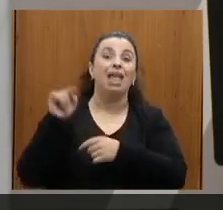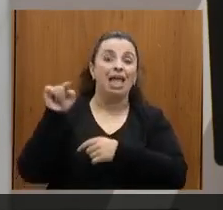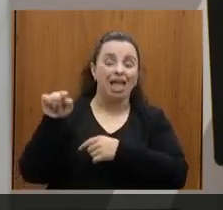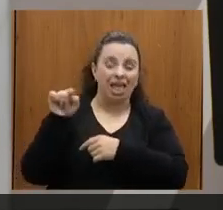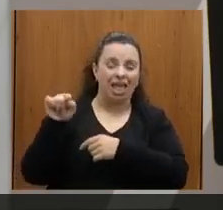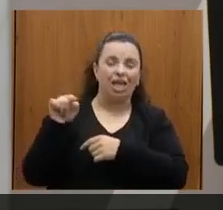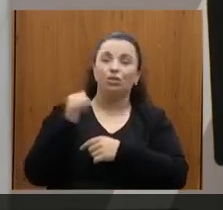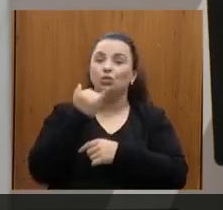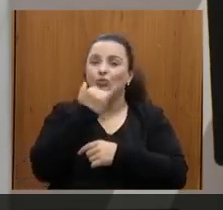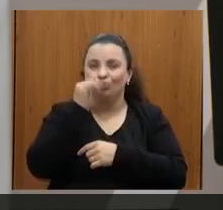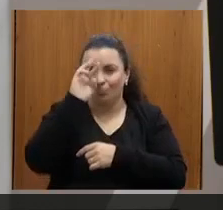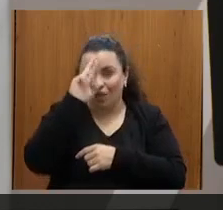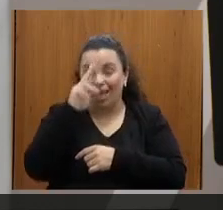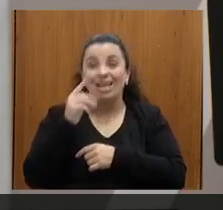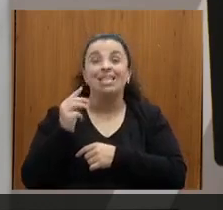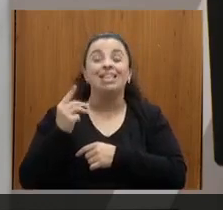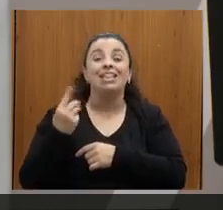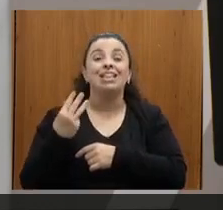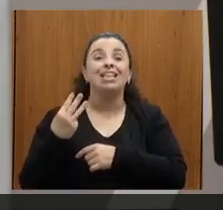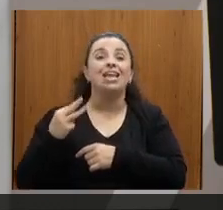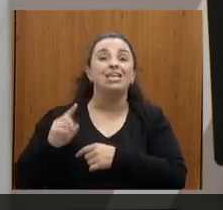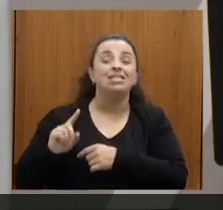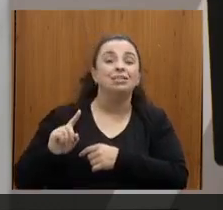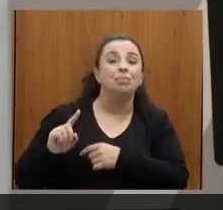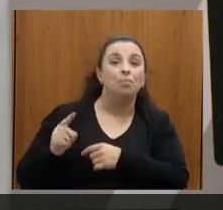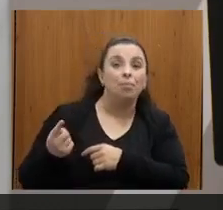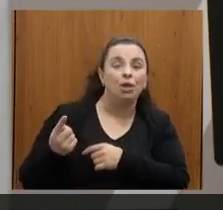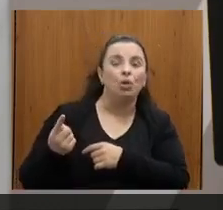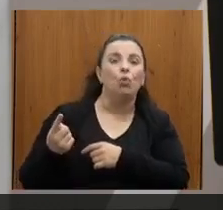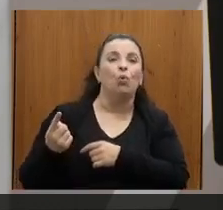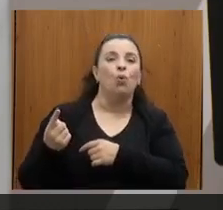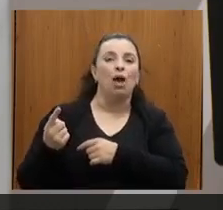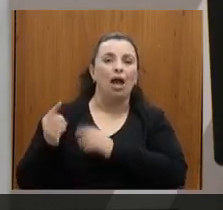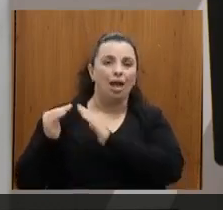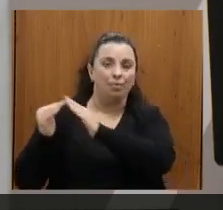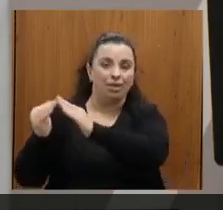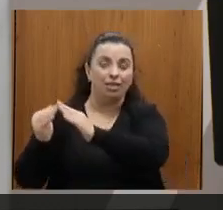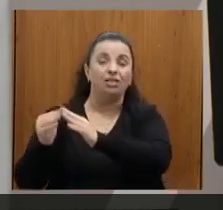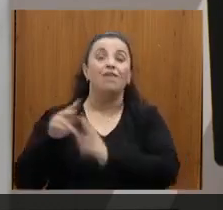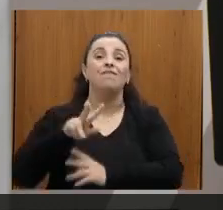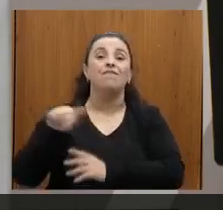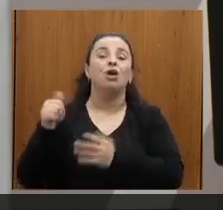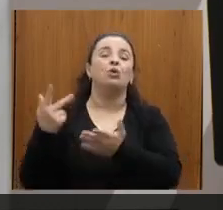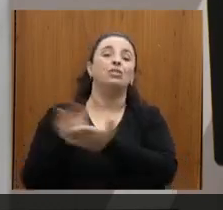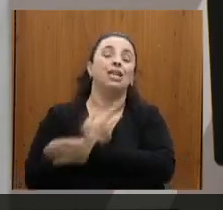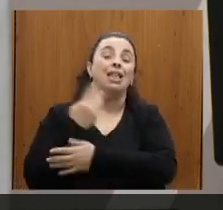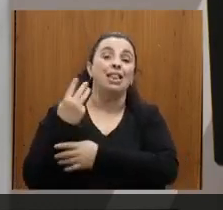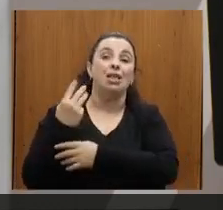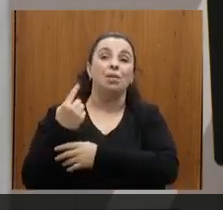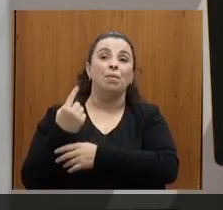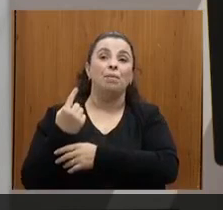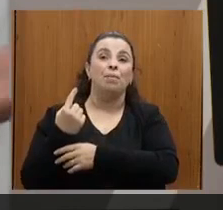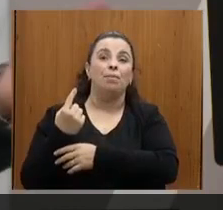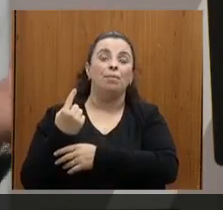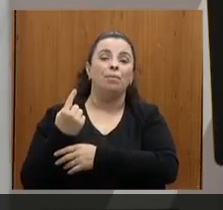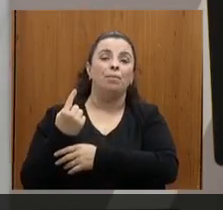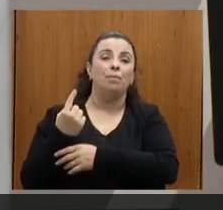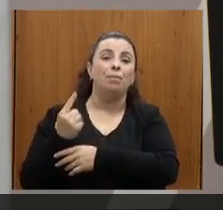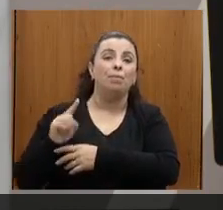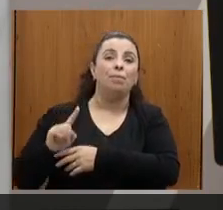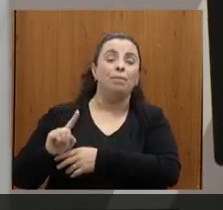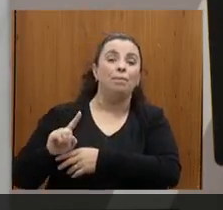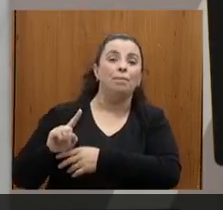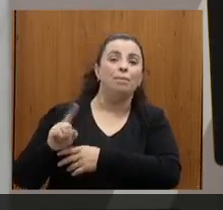vai ter mil e trezentos imóveis regularizados. Se você multiplica por dois em cada imóvel,